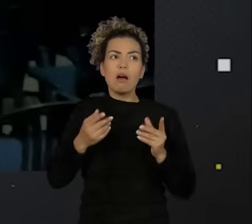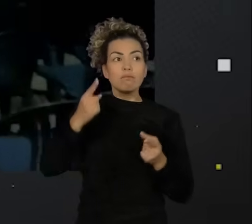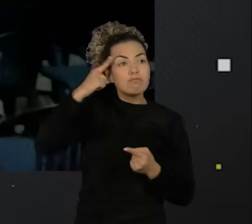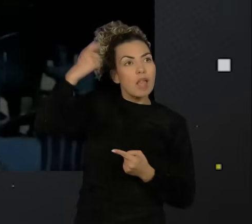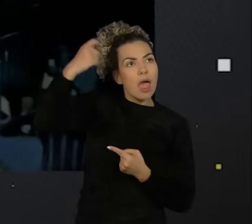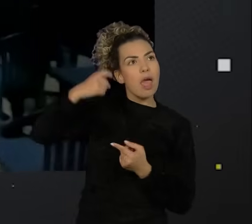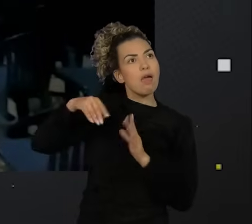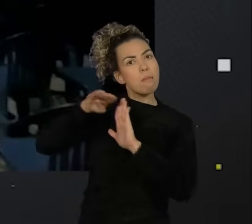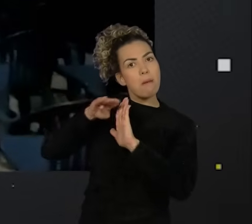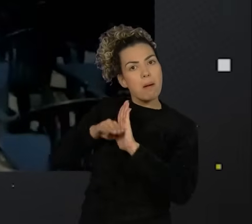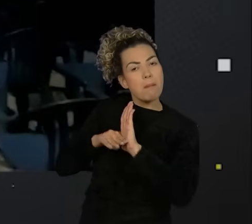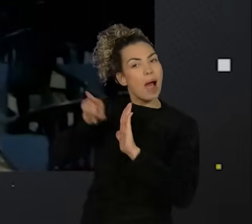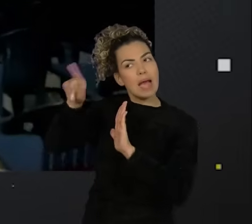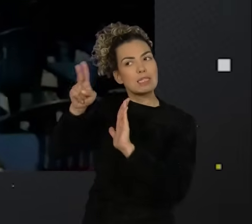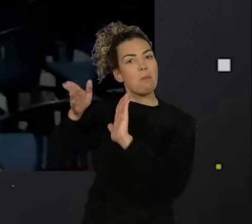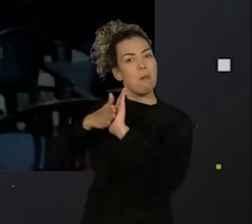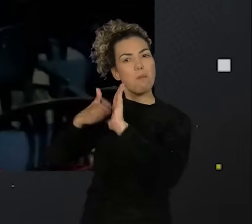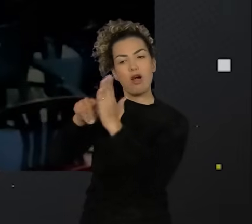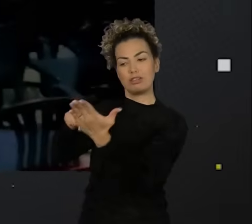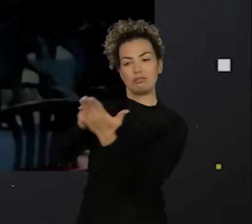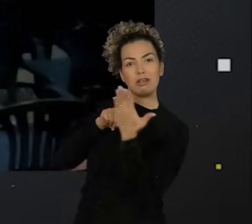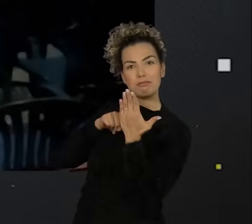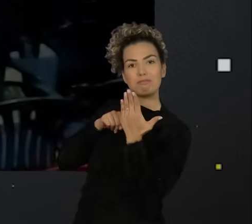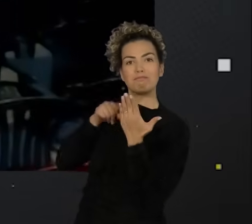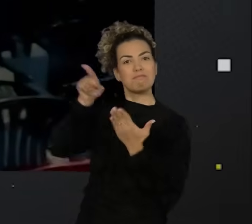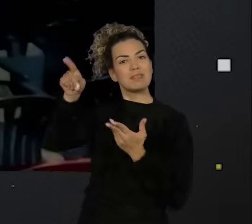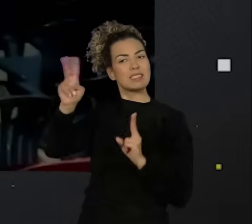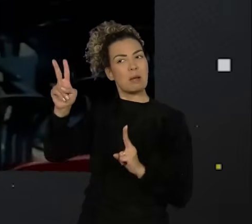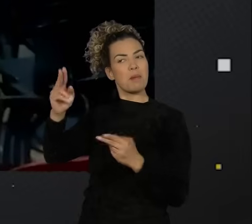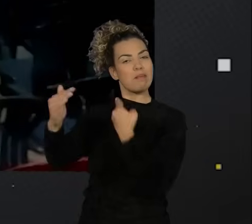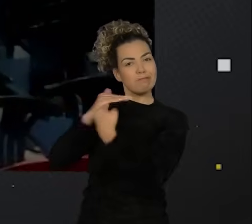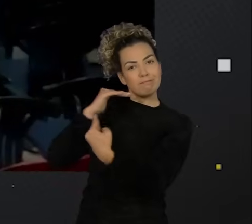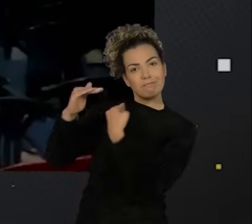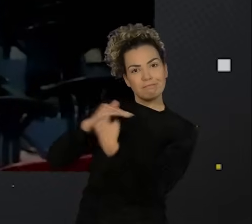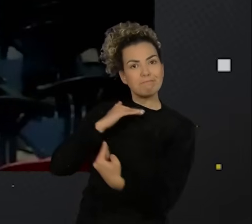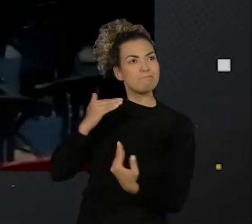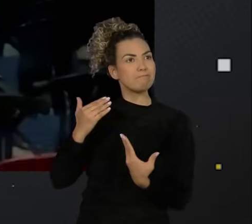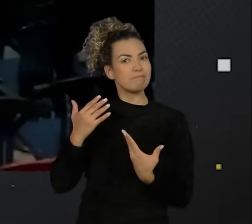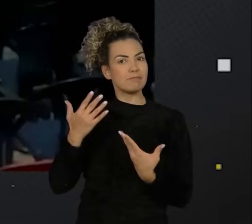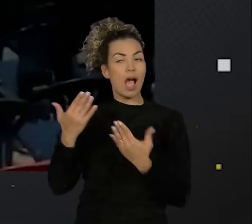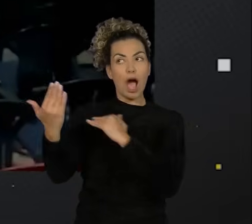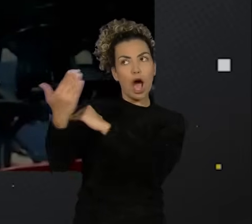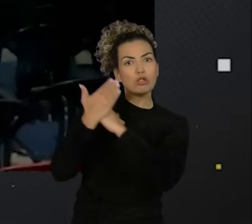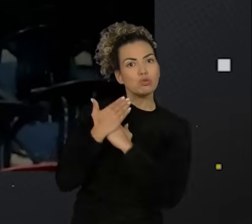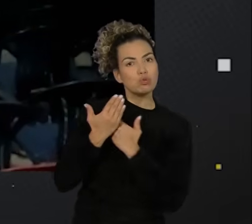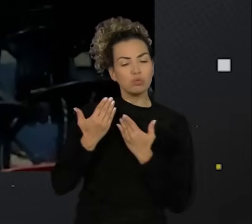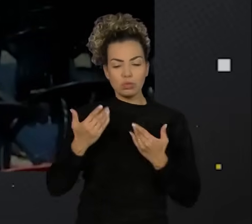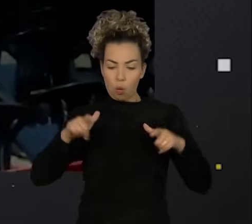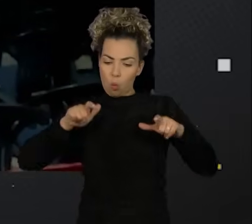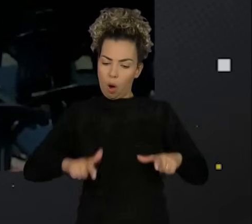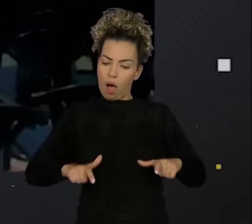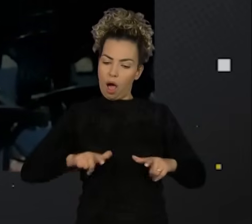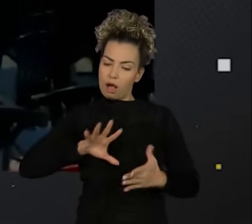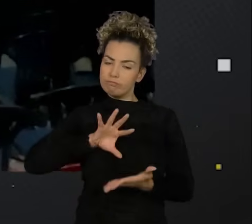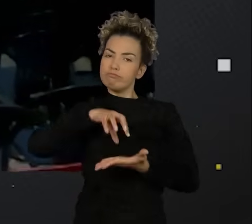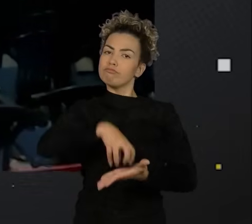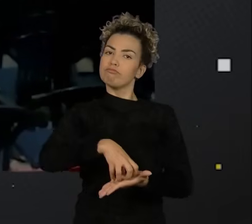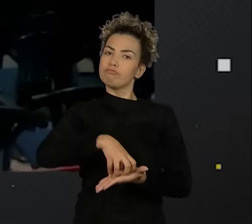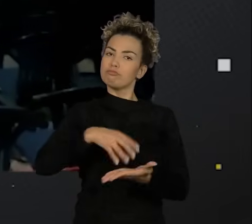né? Quem nos colocava ali naquela trincheira, naquela fronteira, naquele